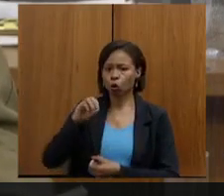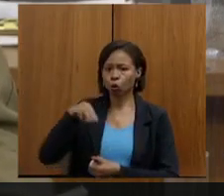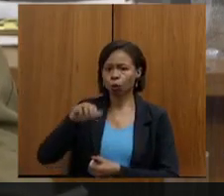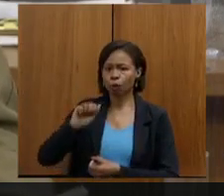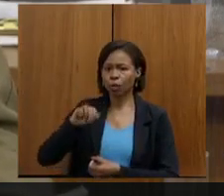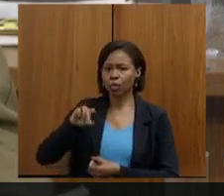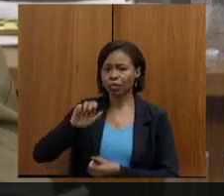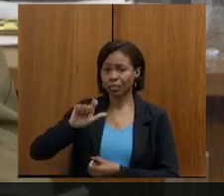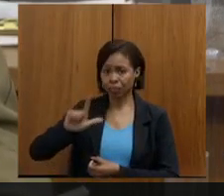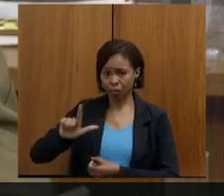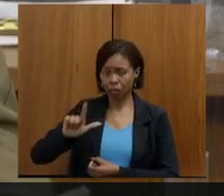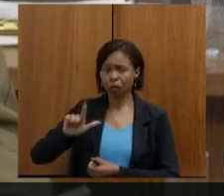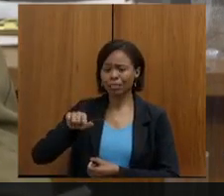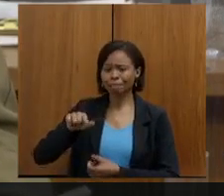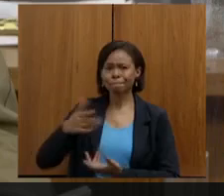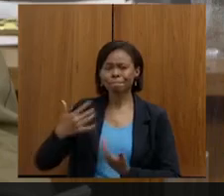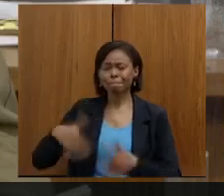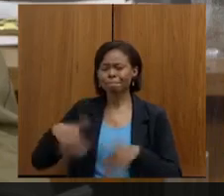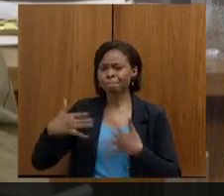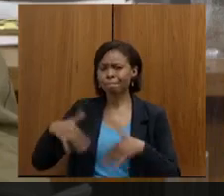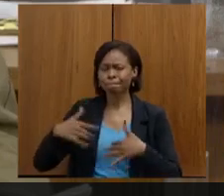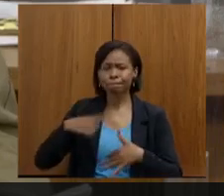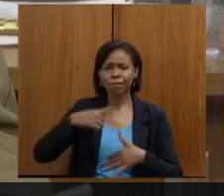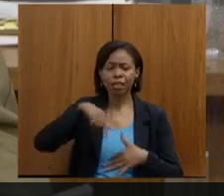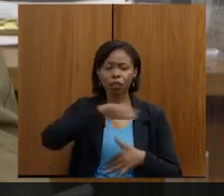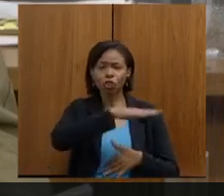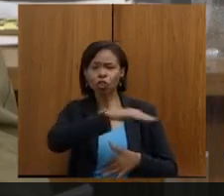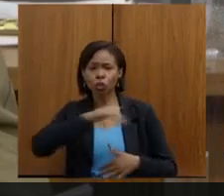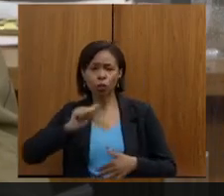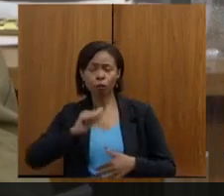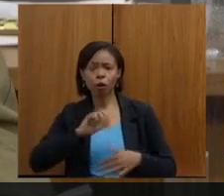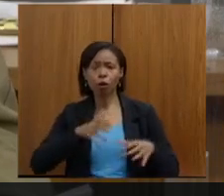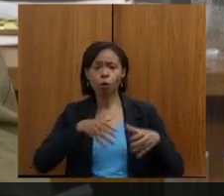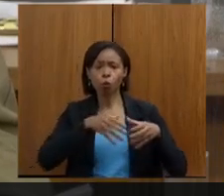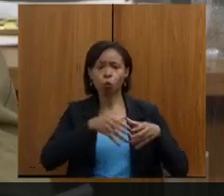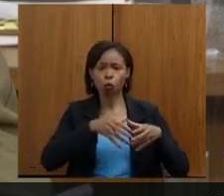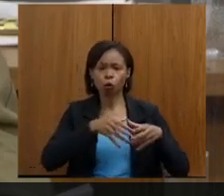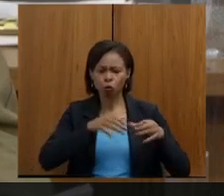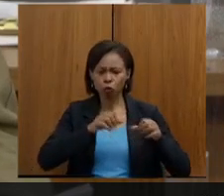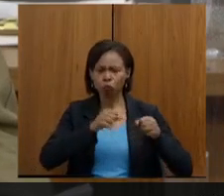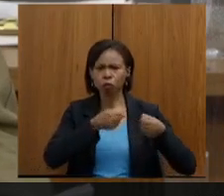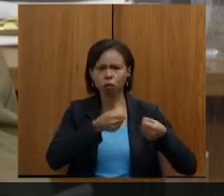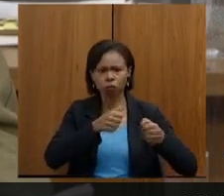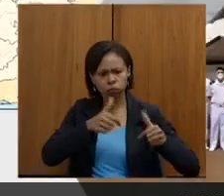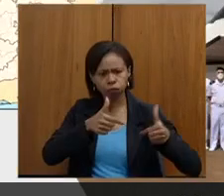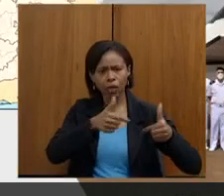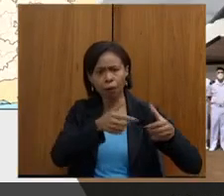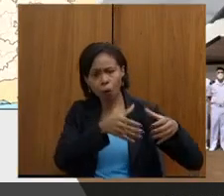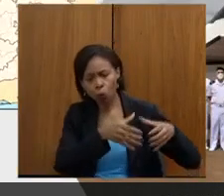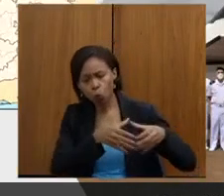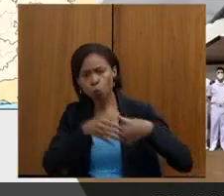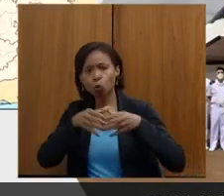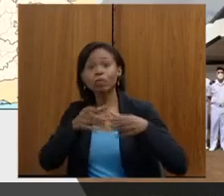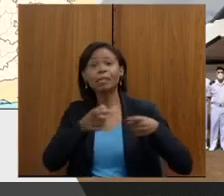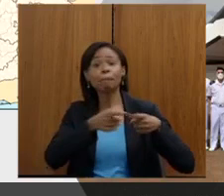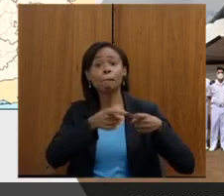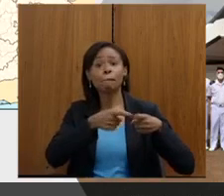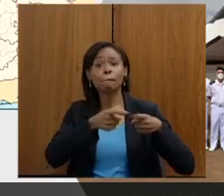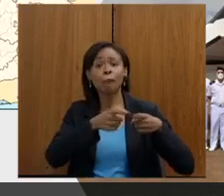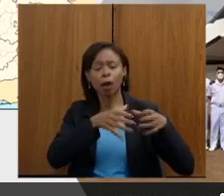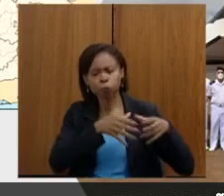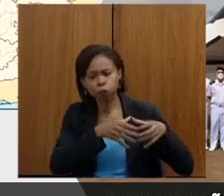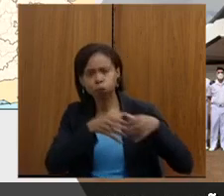nós fomos acionados foi feito uma força-tarefa nesta força-tarefa nós enviamos aqui um grupo de médicos nós